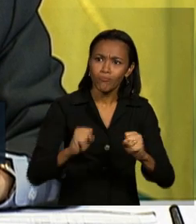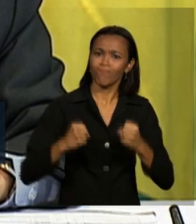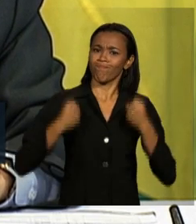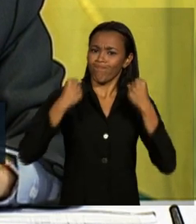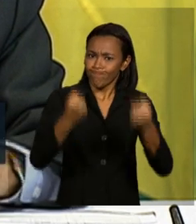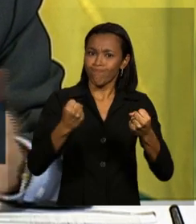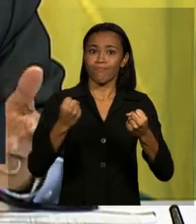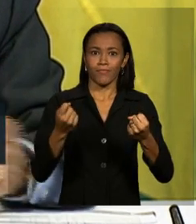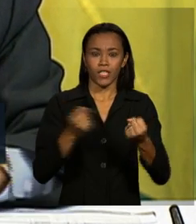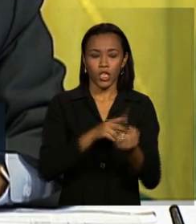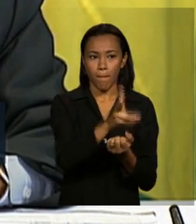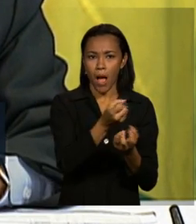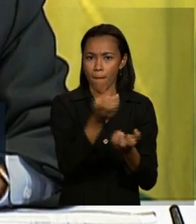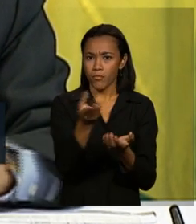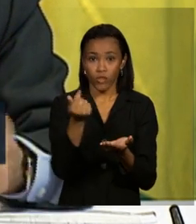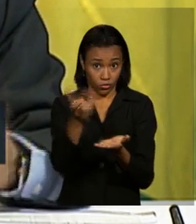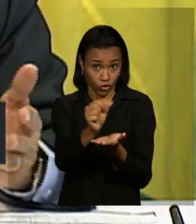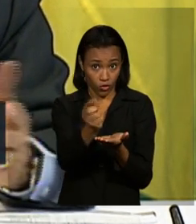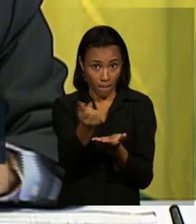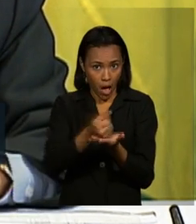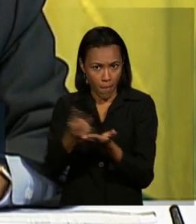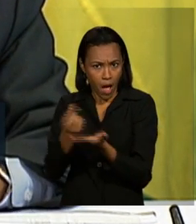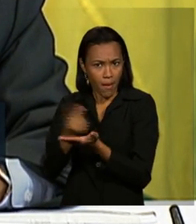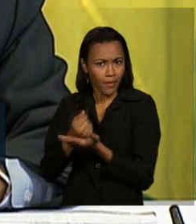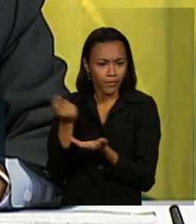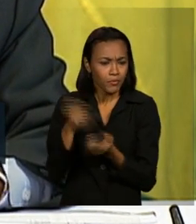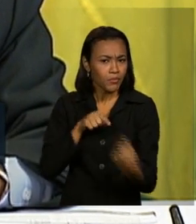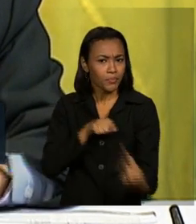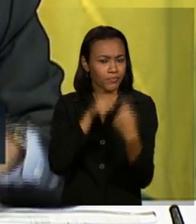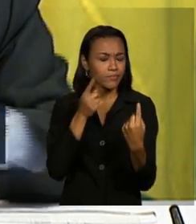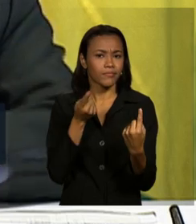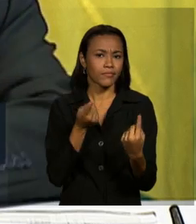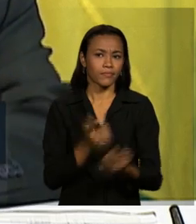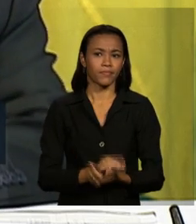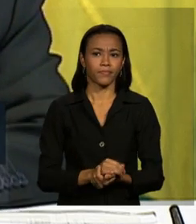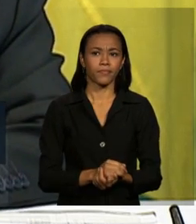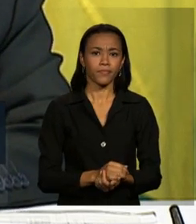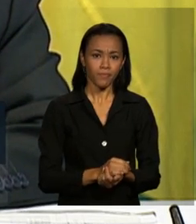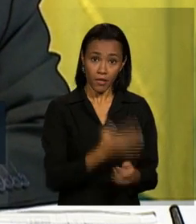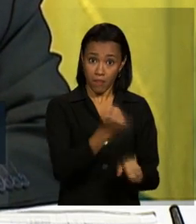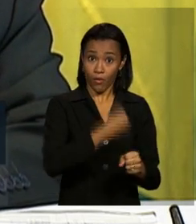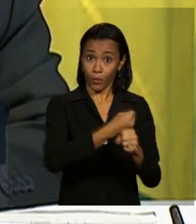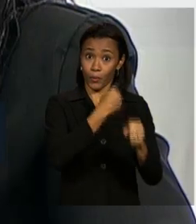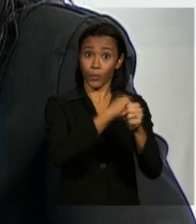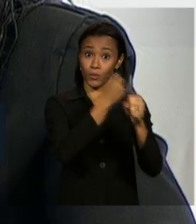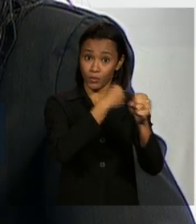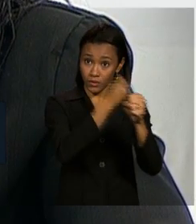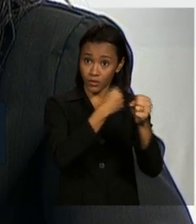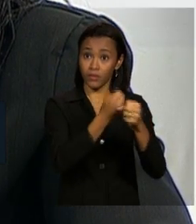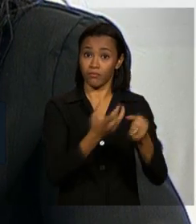o grau de captação de recursos que entende que seja compatível com o empreendimento que